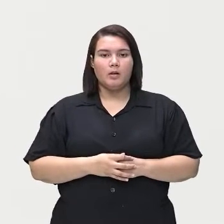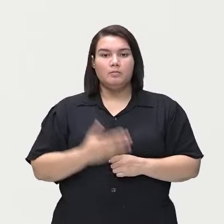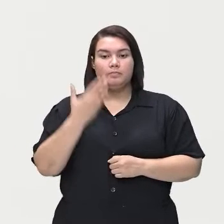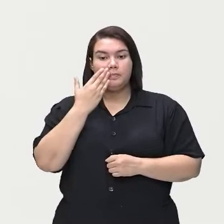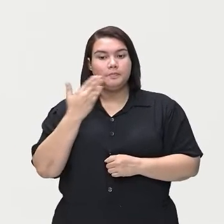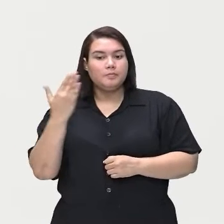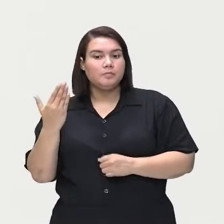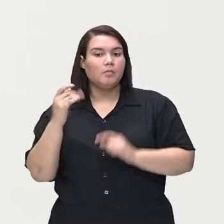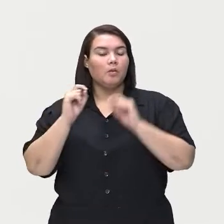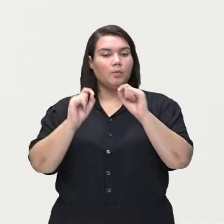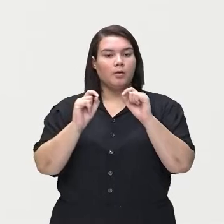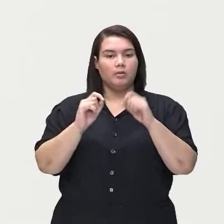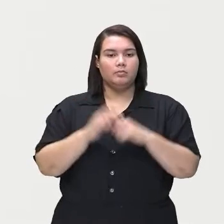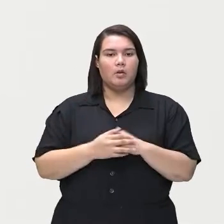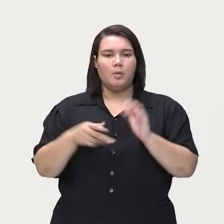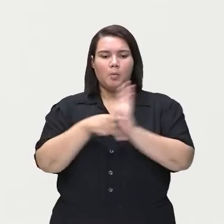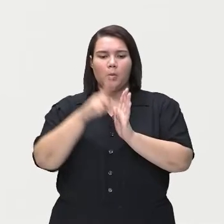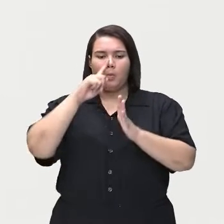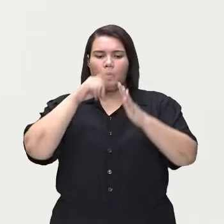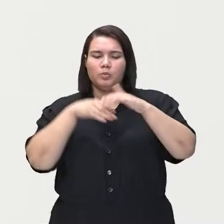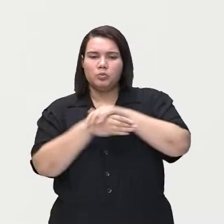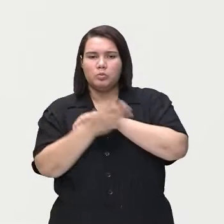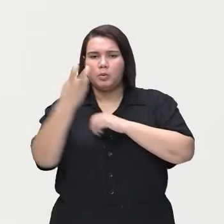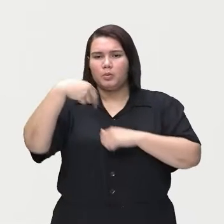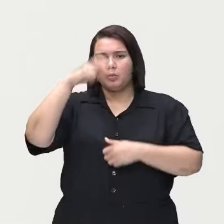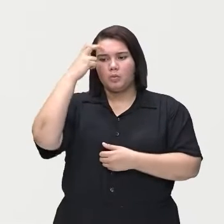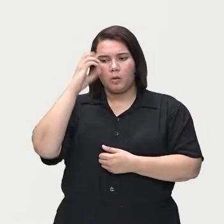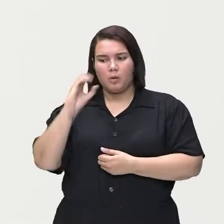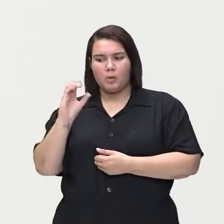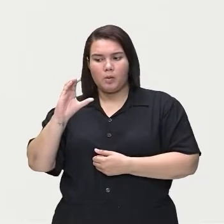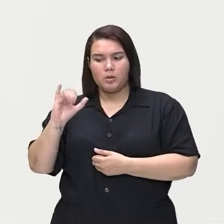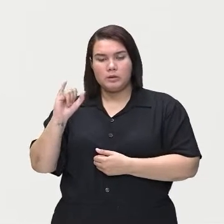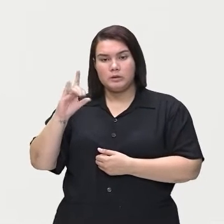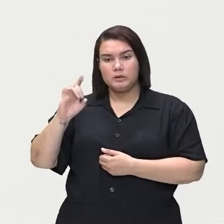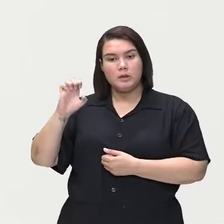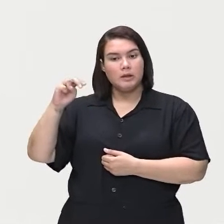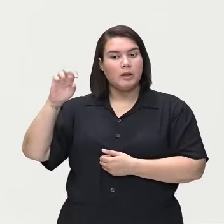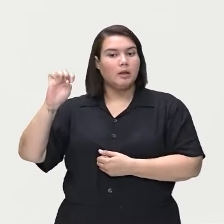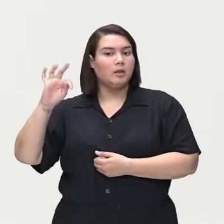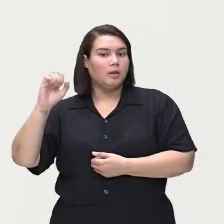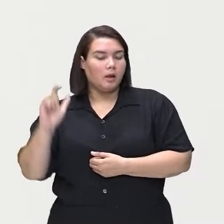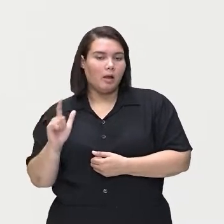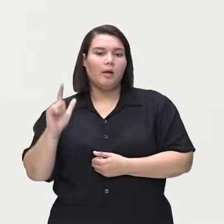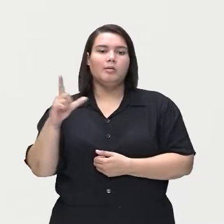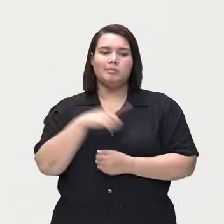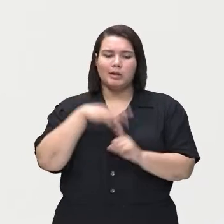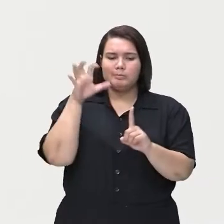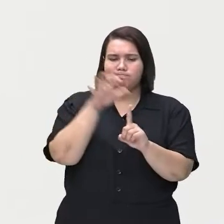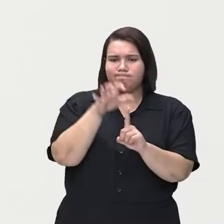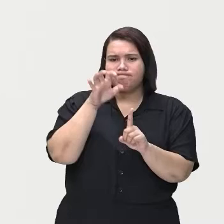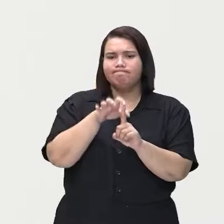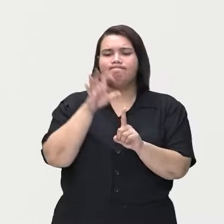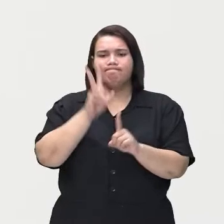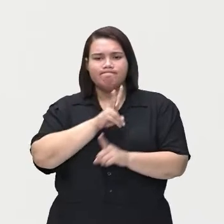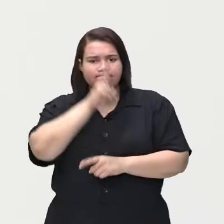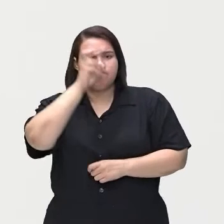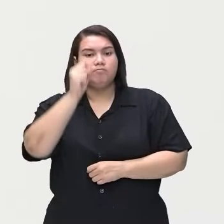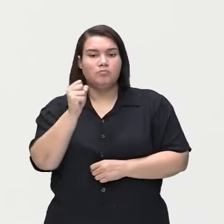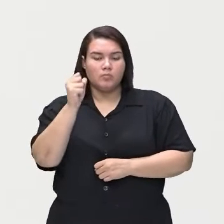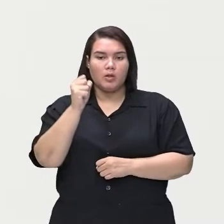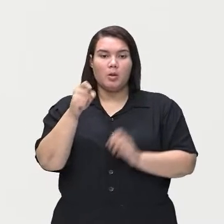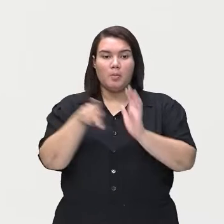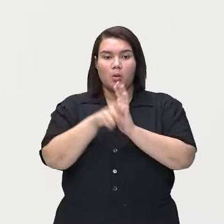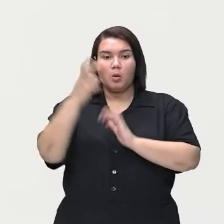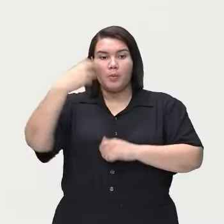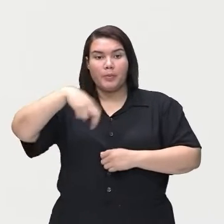tradições culturais ocidentais foram fortemente influenciadas pela cultura grego-romana. Então nós vamos ver que